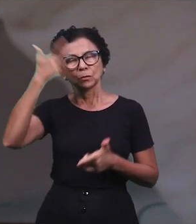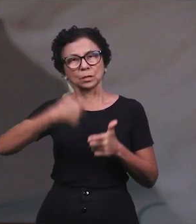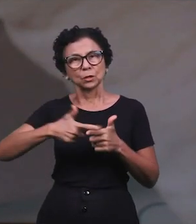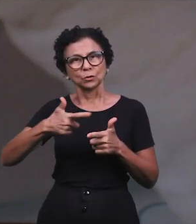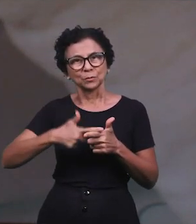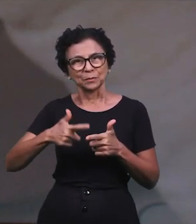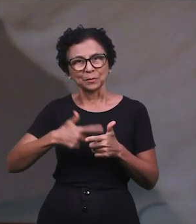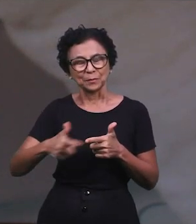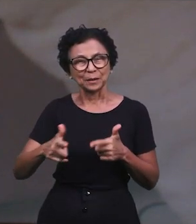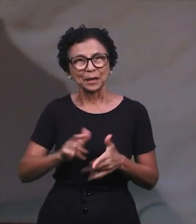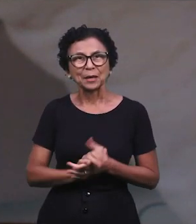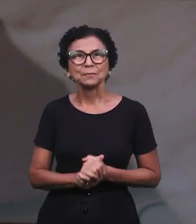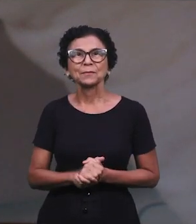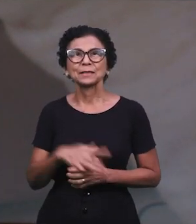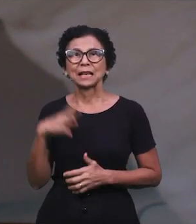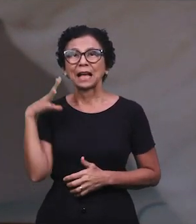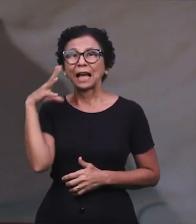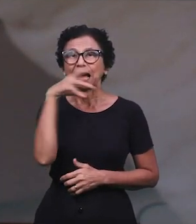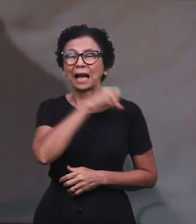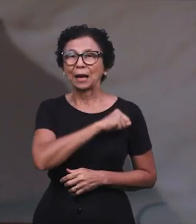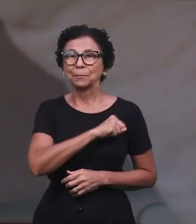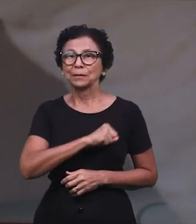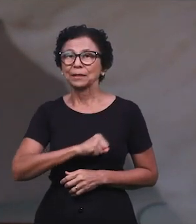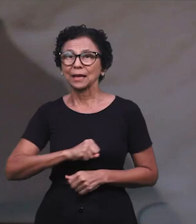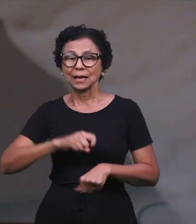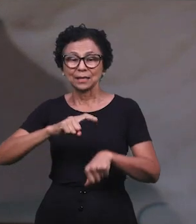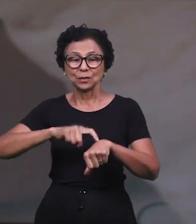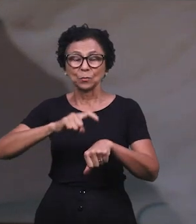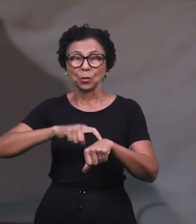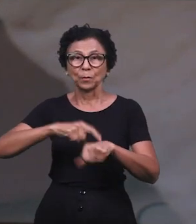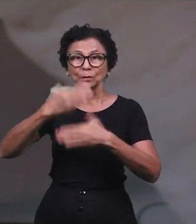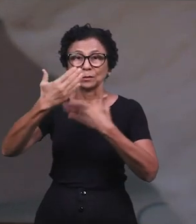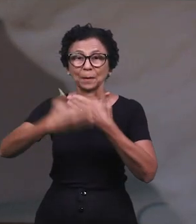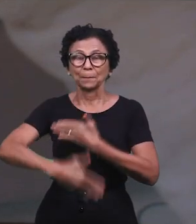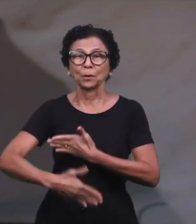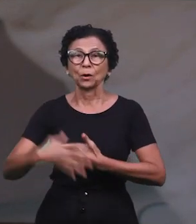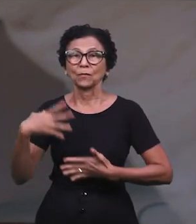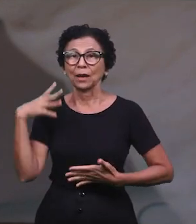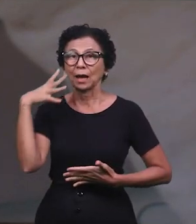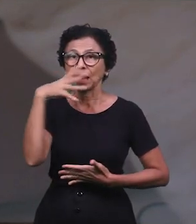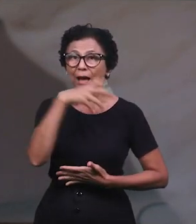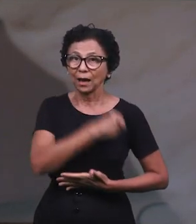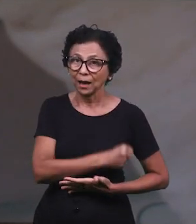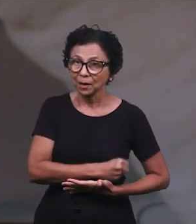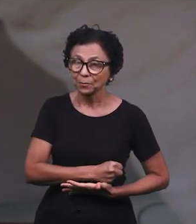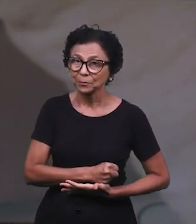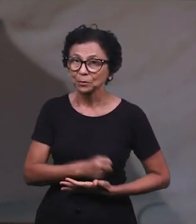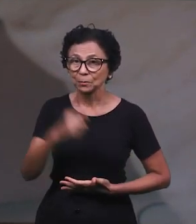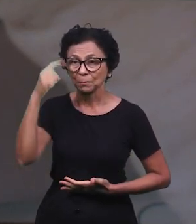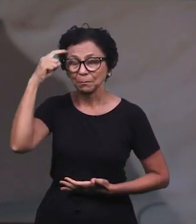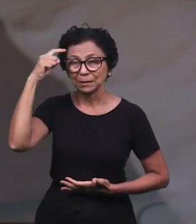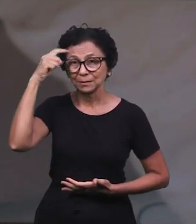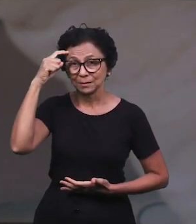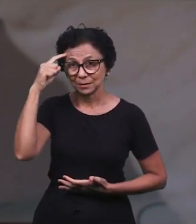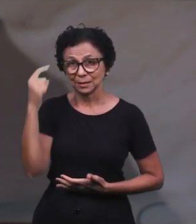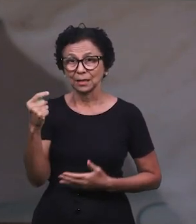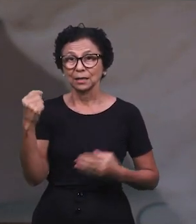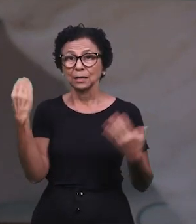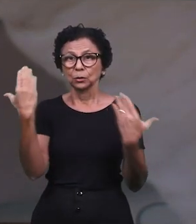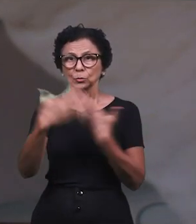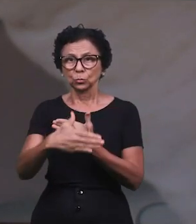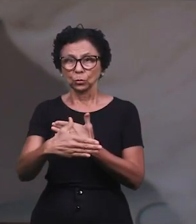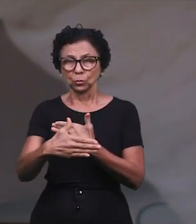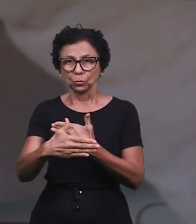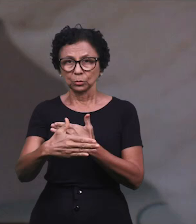ganhar velocidade para a prova, tá? No geral, no concurso público, você não tem tempo